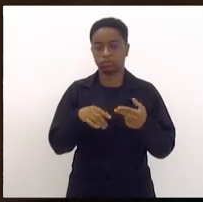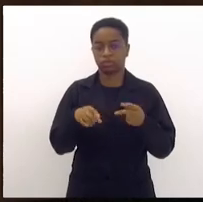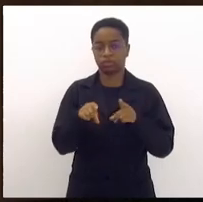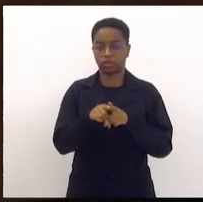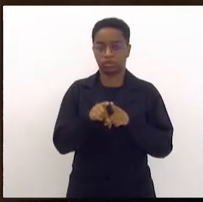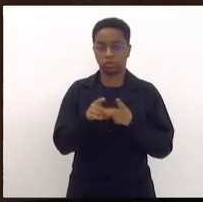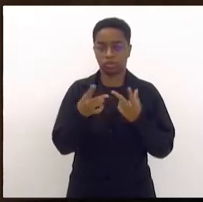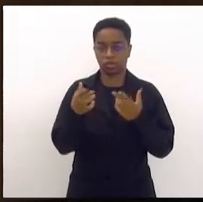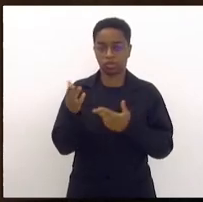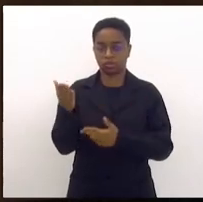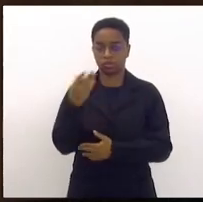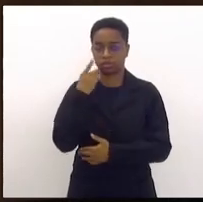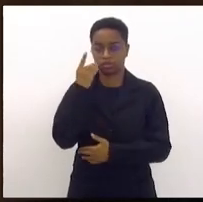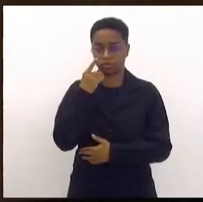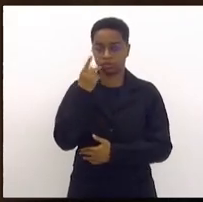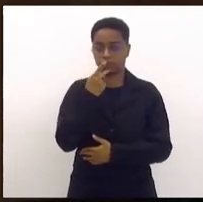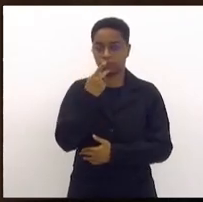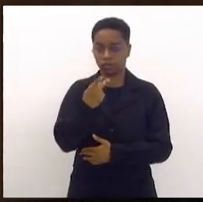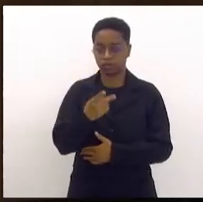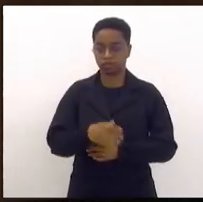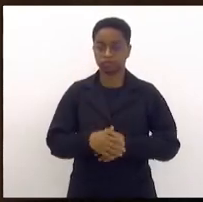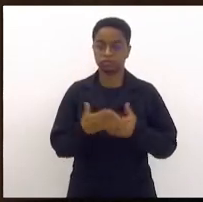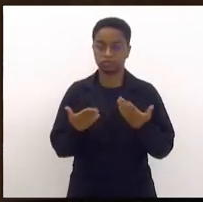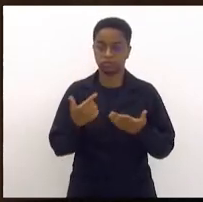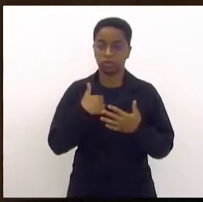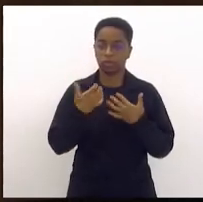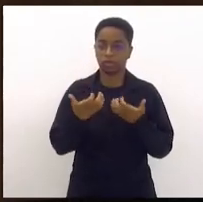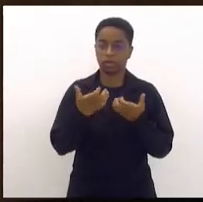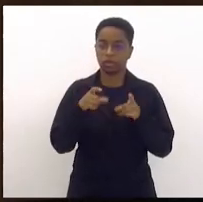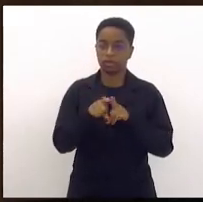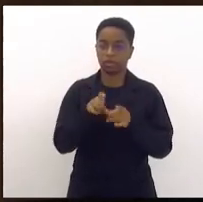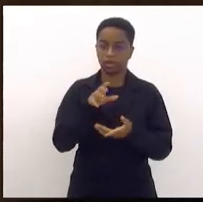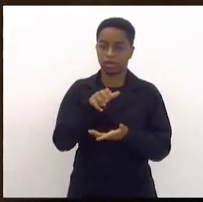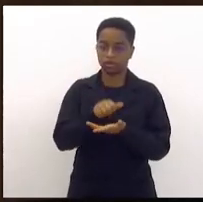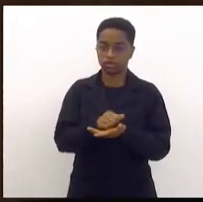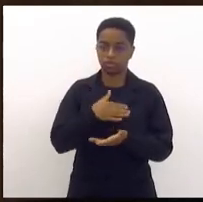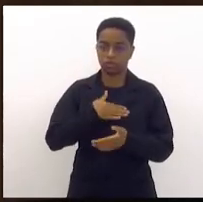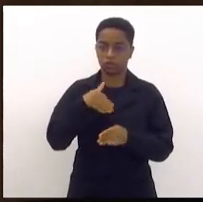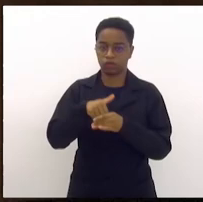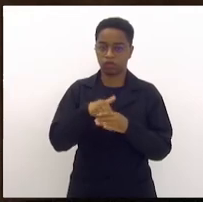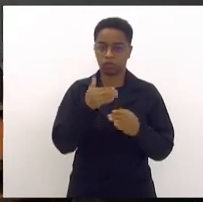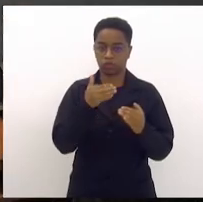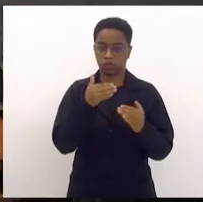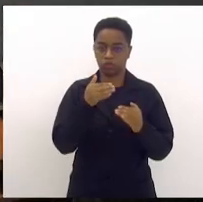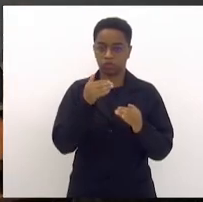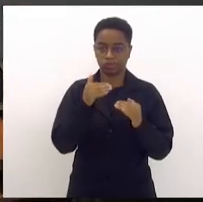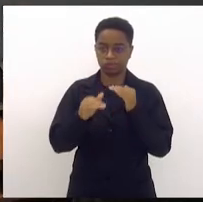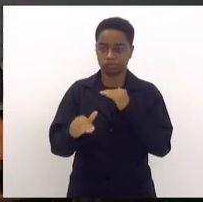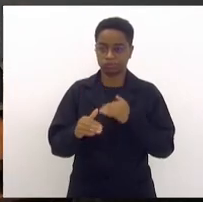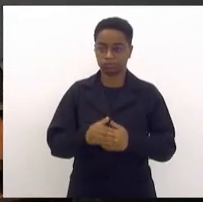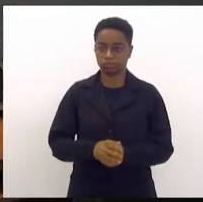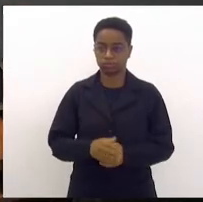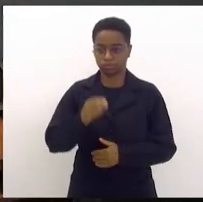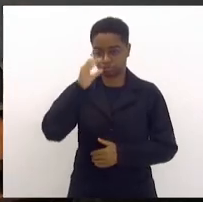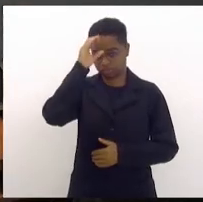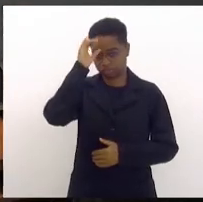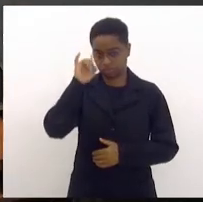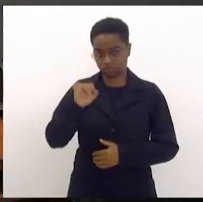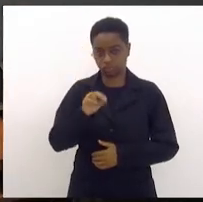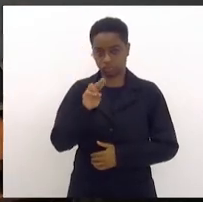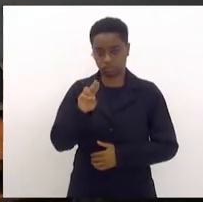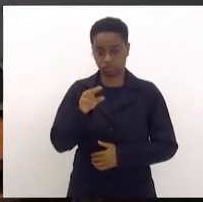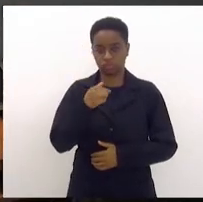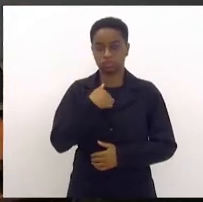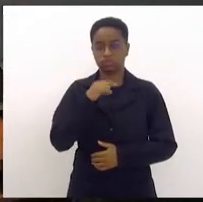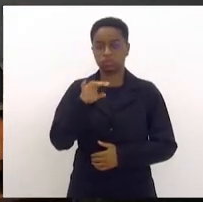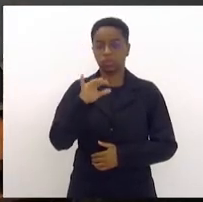citada pelo deputado Anderson. Então, também queria registrar o meu voto contrário. Tia Ju, só pegando